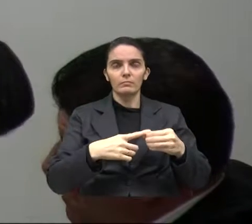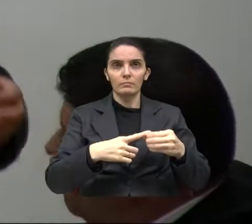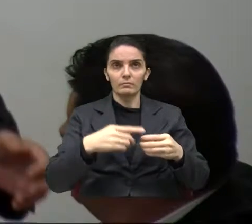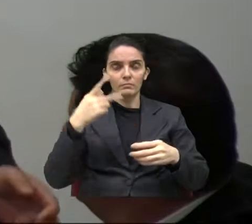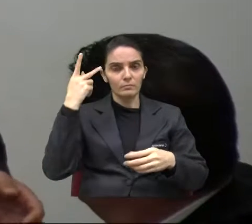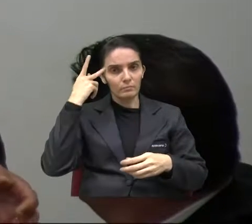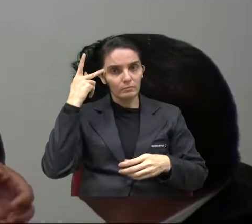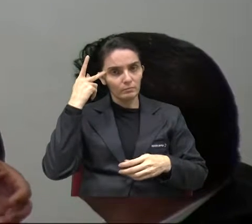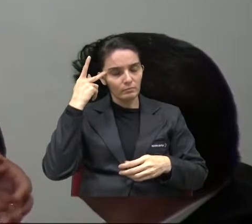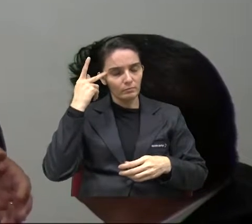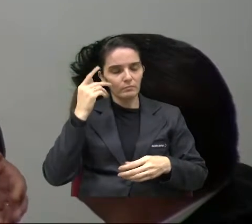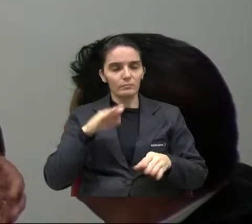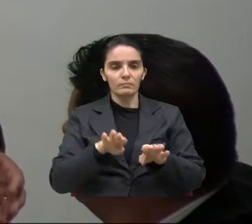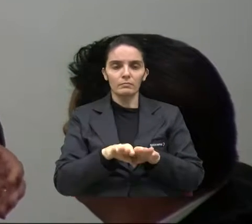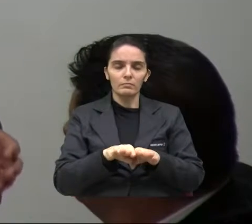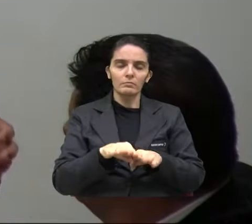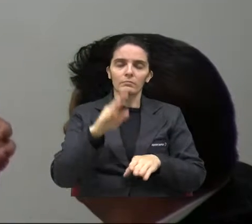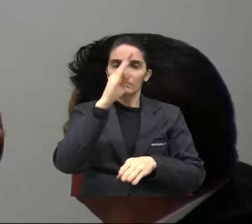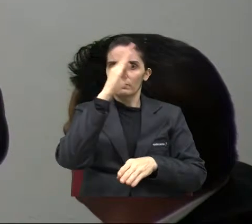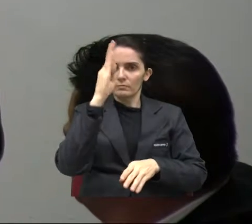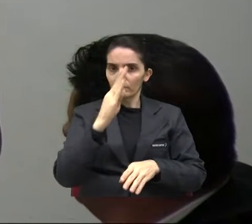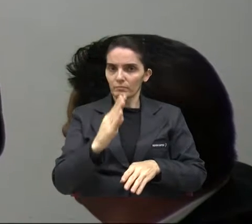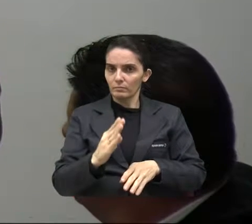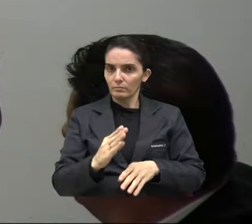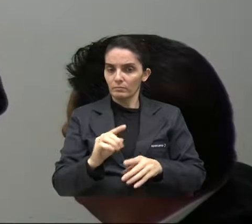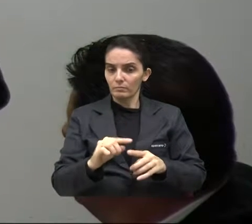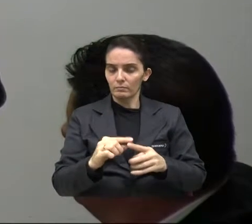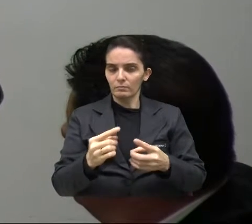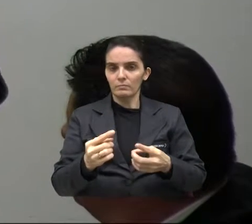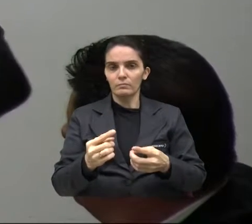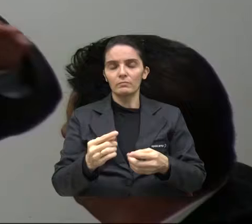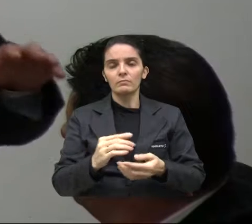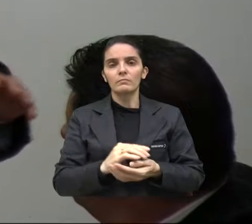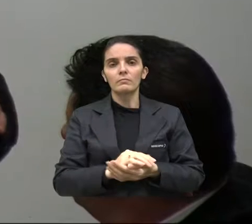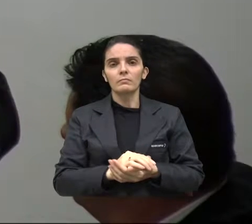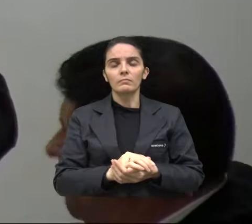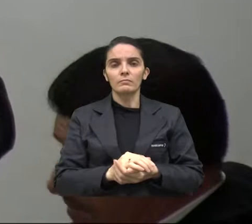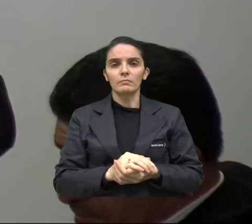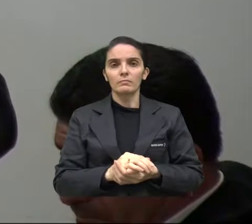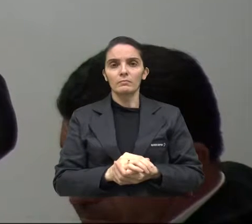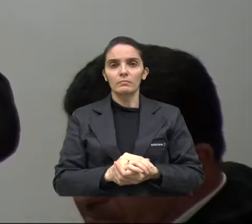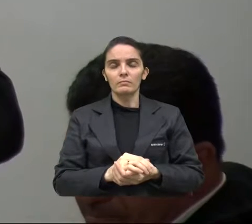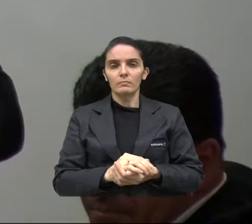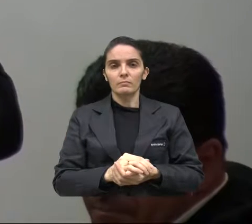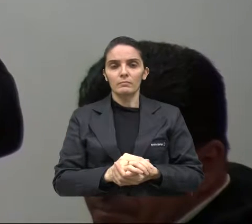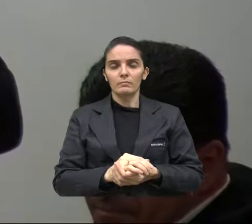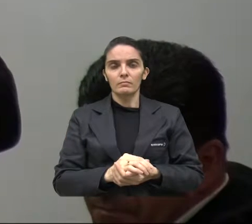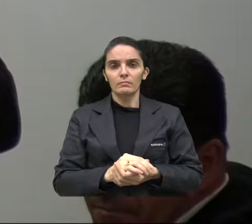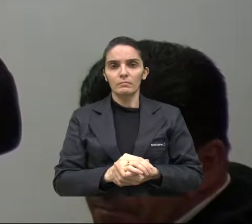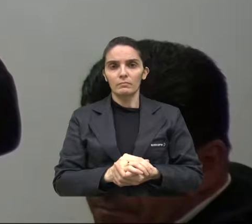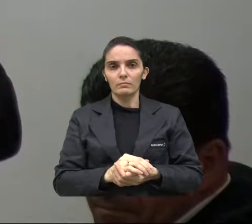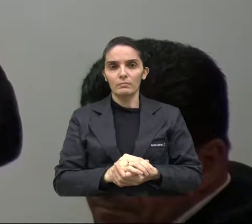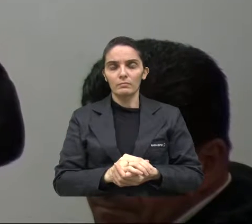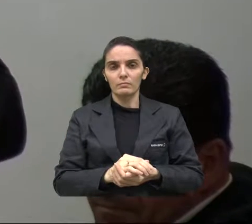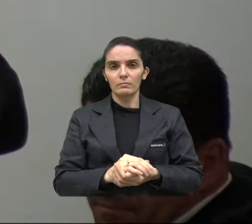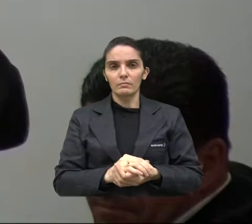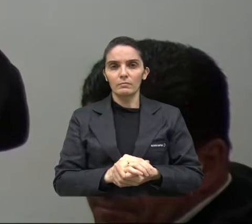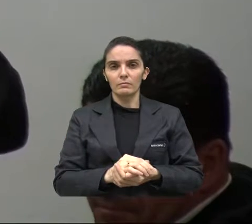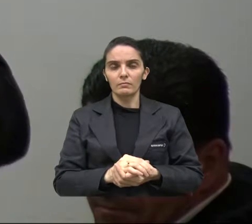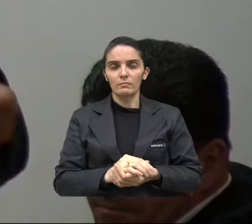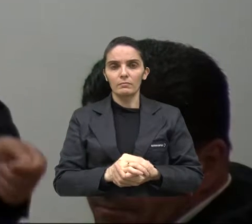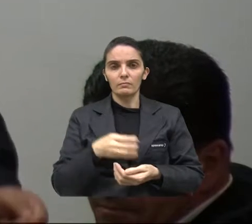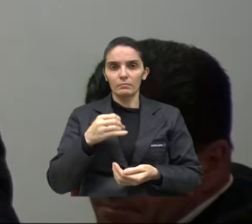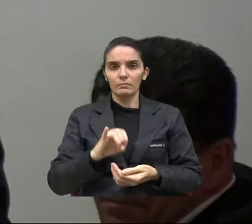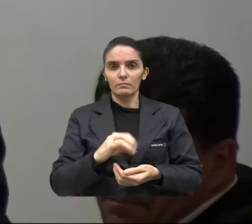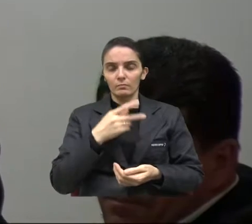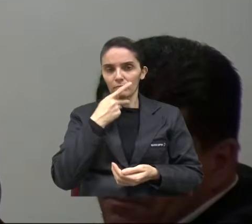isso precisamos fazer isso. Mas, a partir desse momento que for dado essa carta